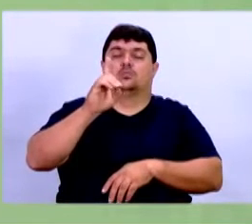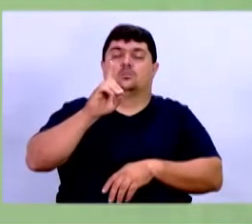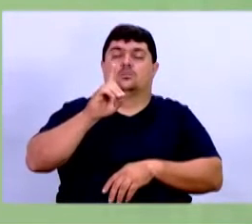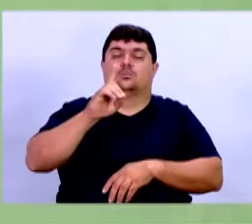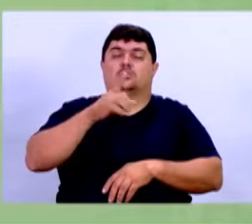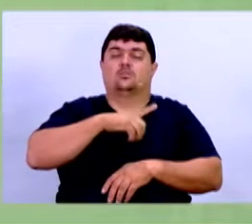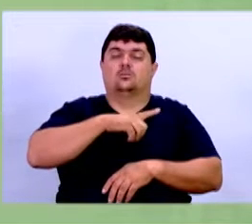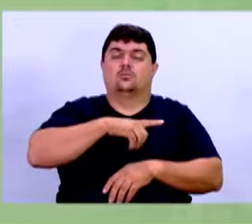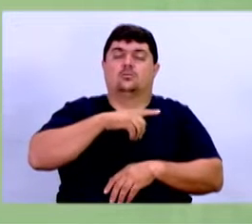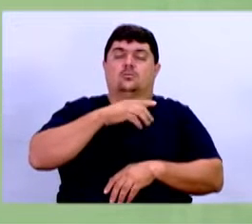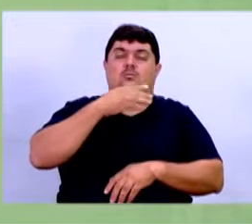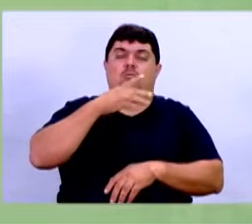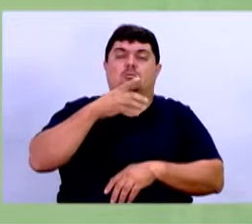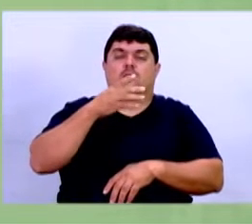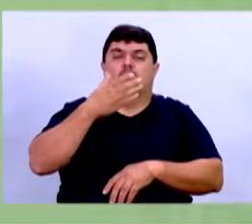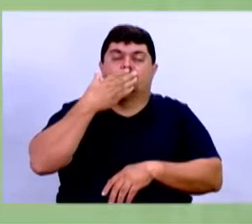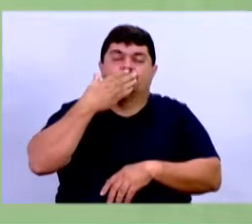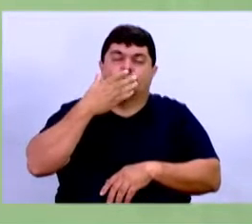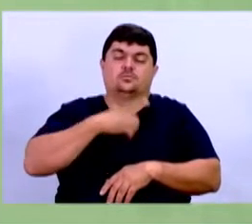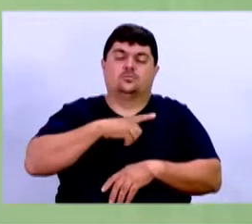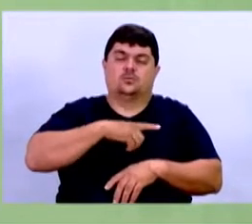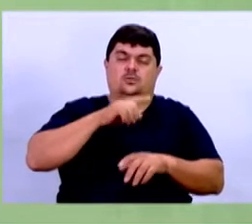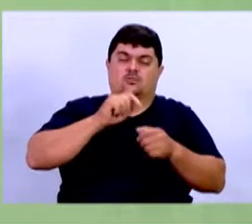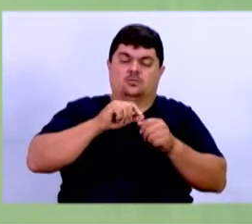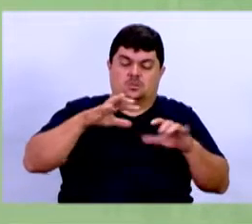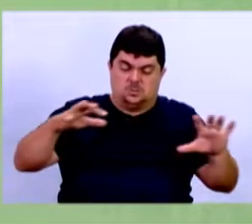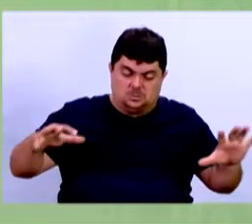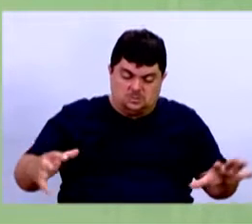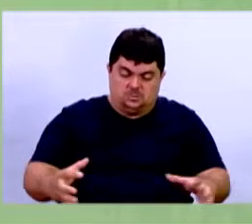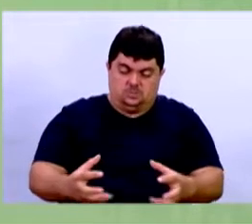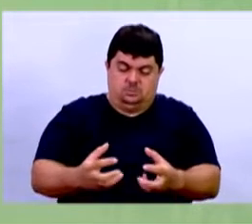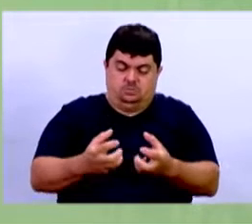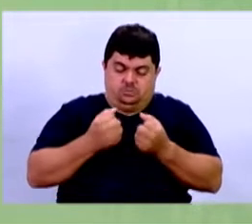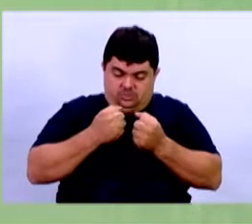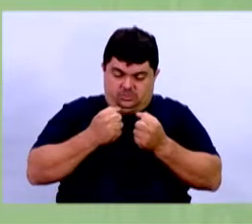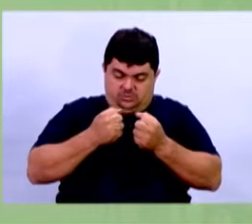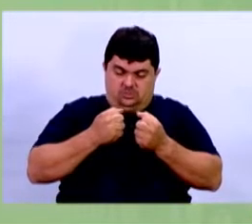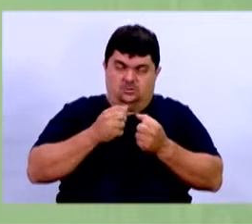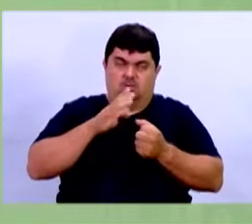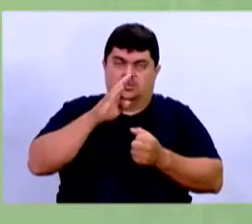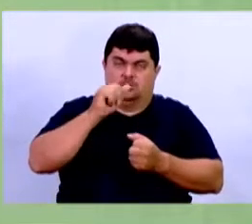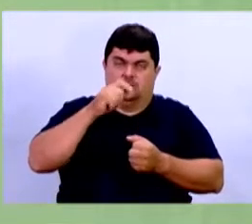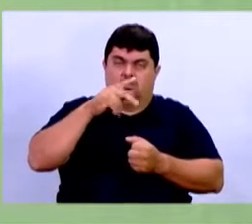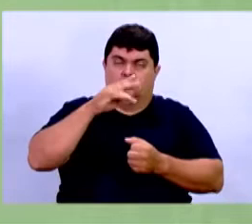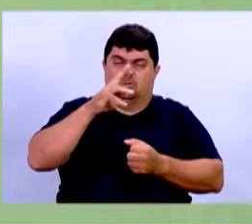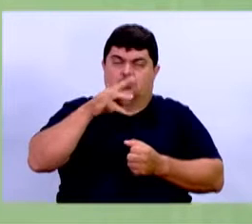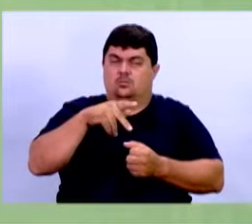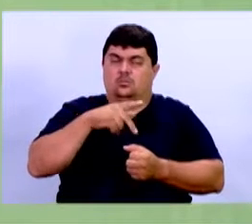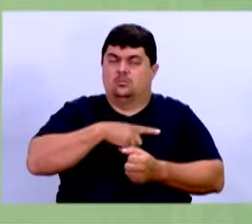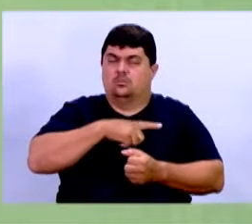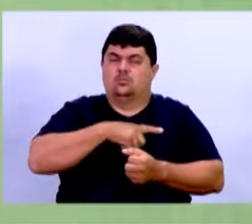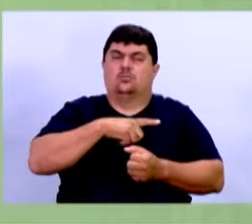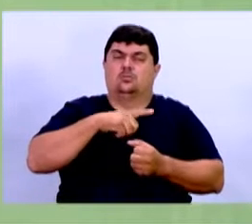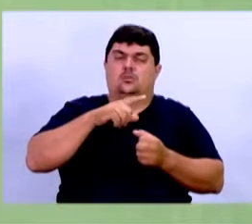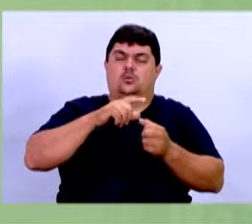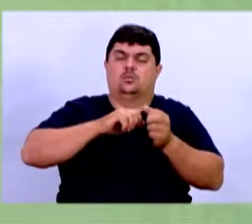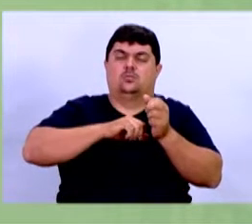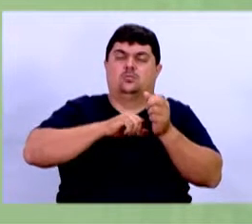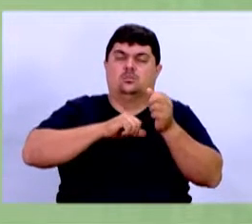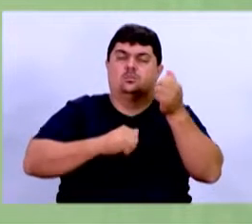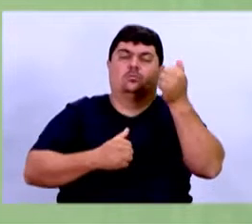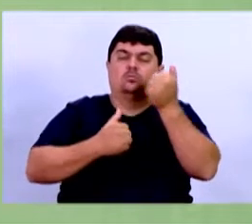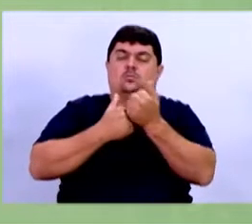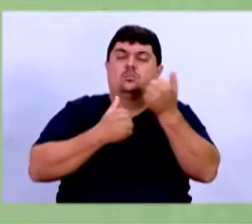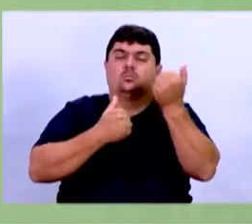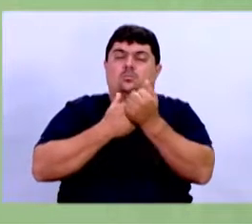em serviços de manutenção, onde eu posso fazer backup ou restauração, recovery do meu banco de dados, conversão de dados e monitoramento